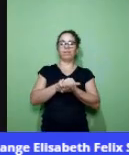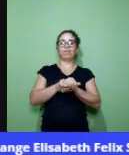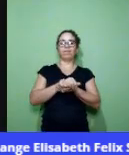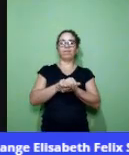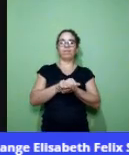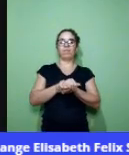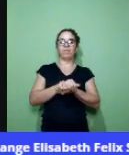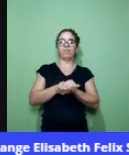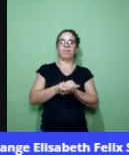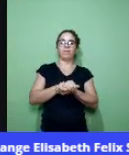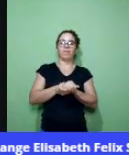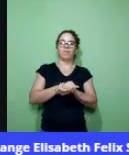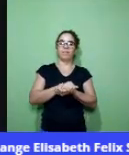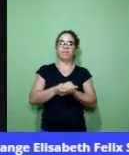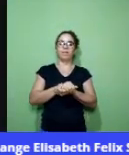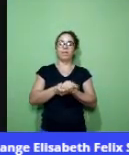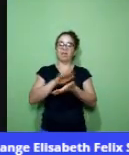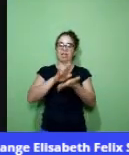macio.